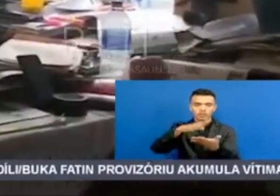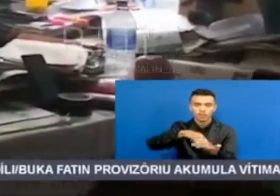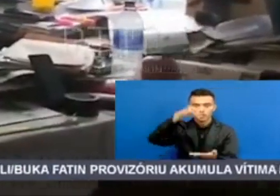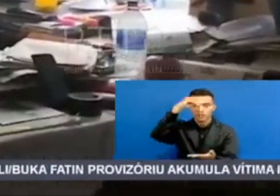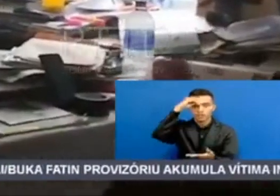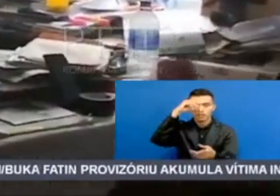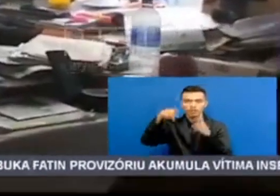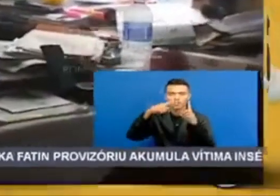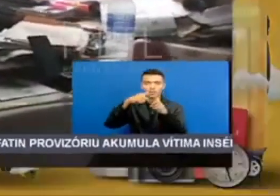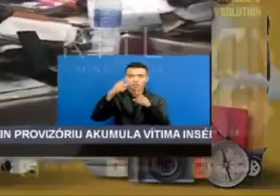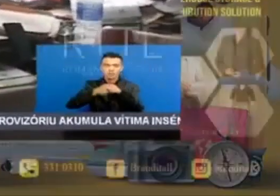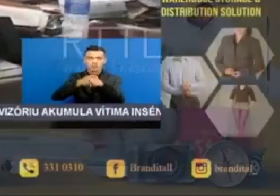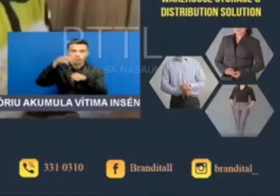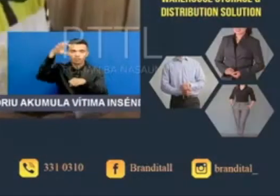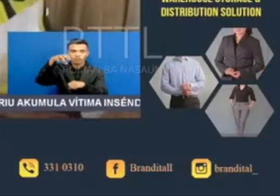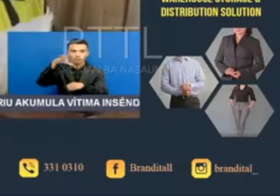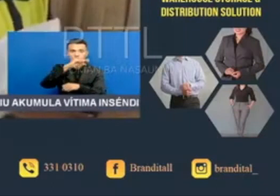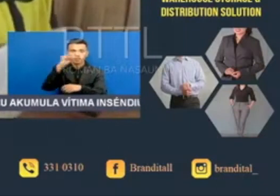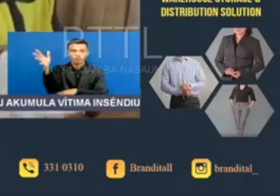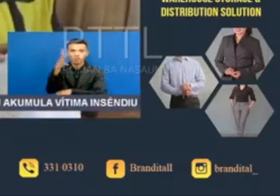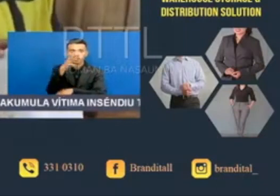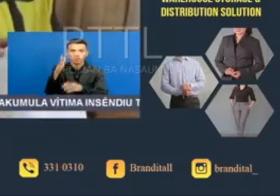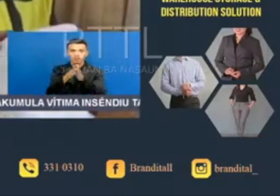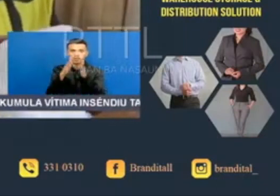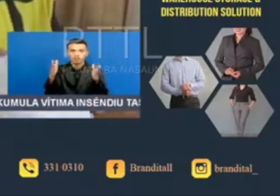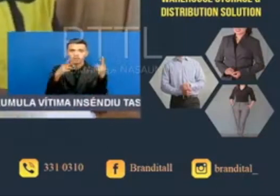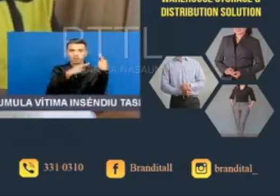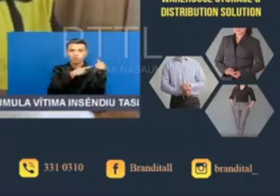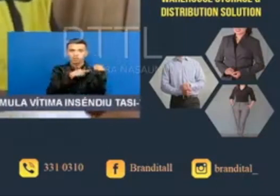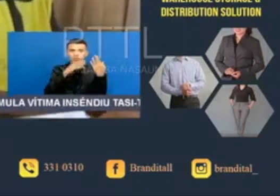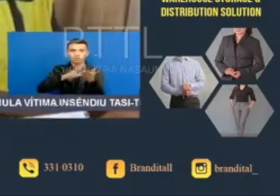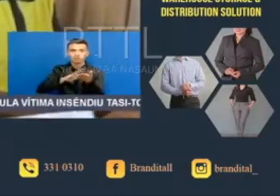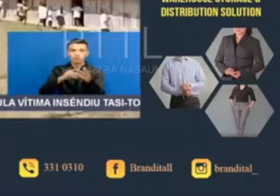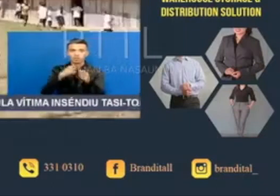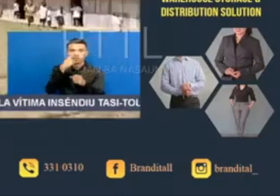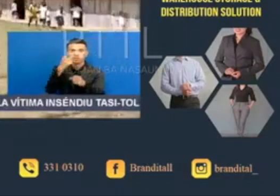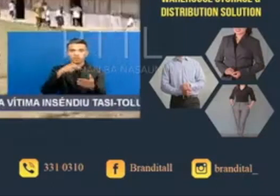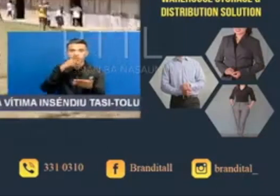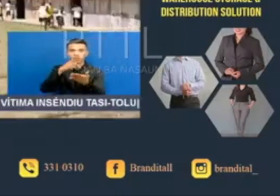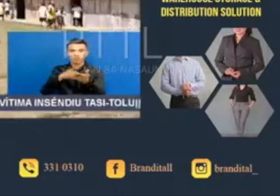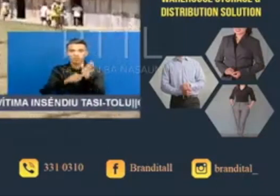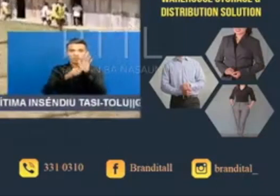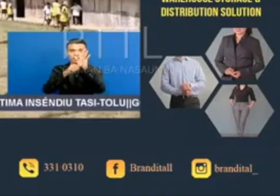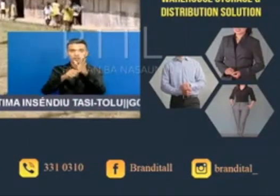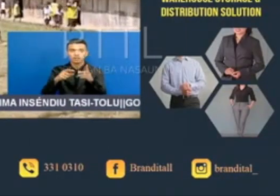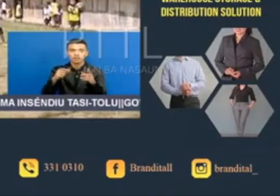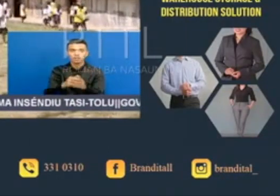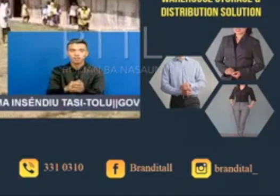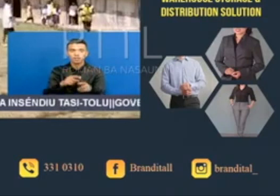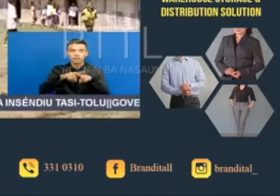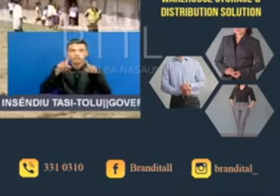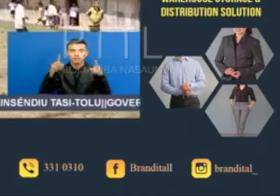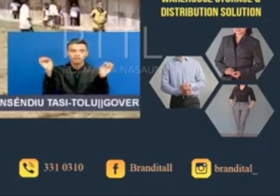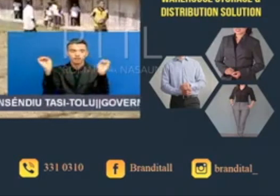aprendizagem, banheira tempo udang no animbot. Responsável escola argumenta, pedido ne apresenta uma parte relevante, mas